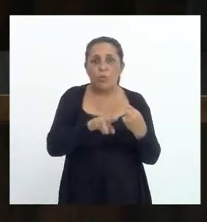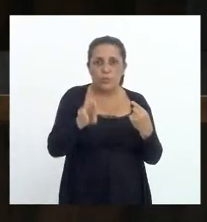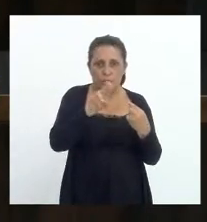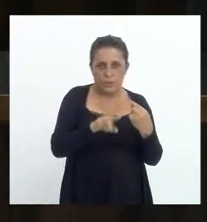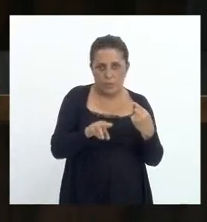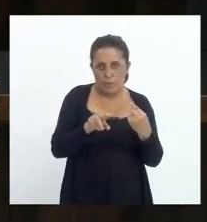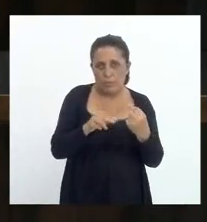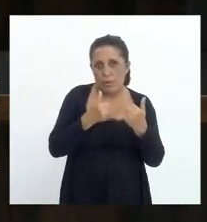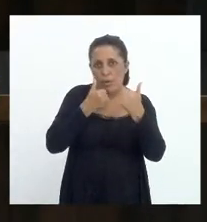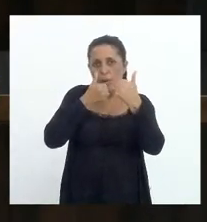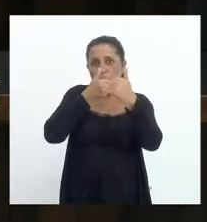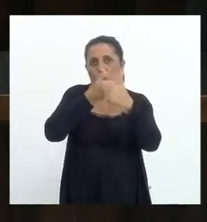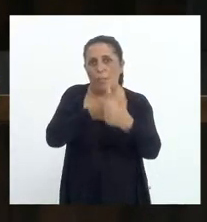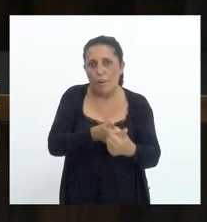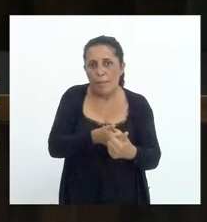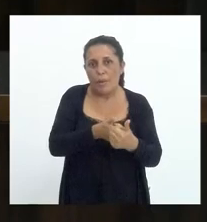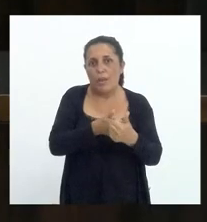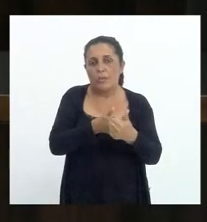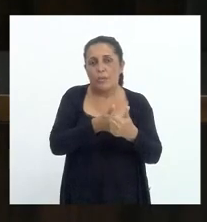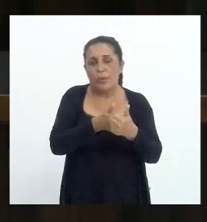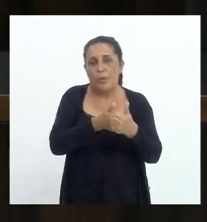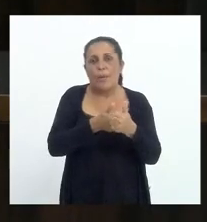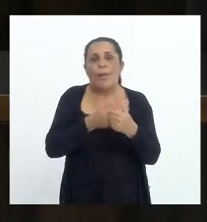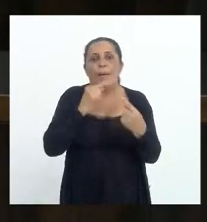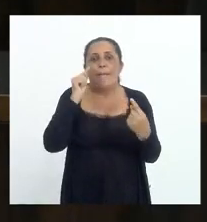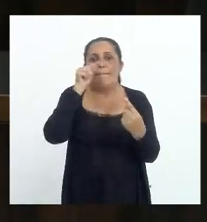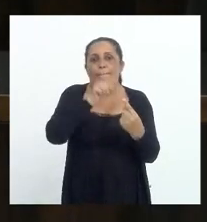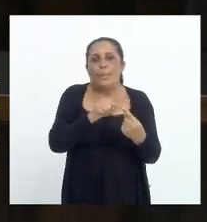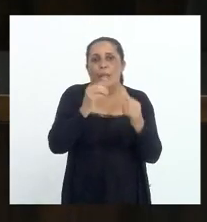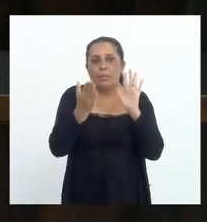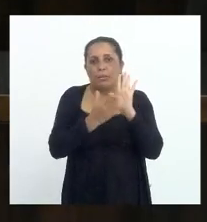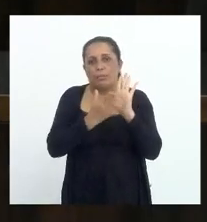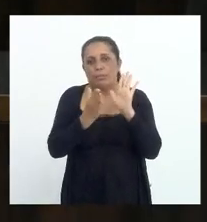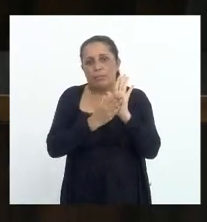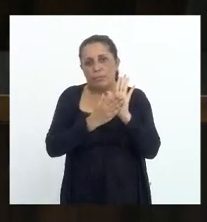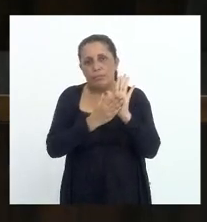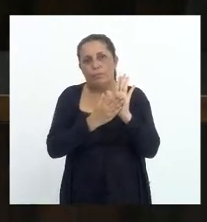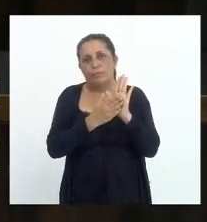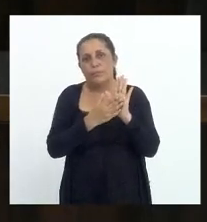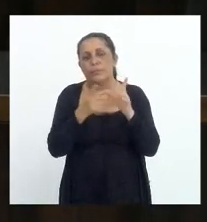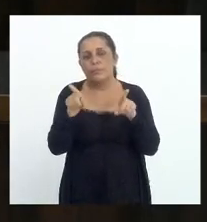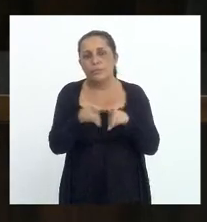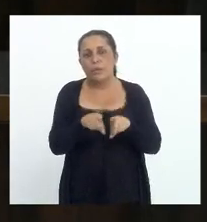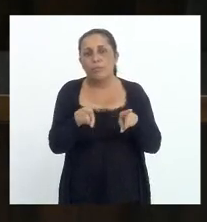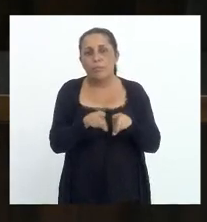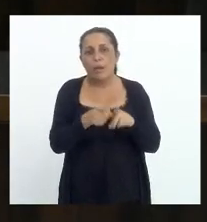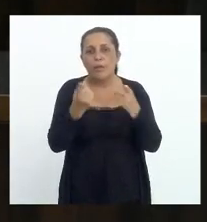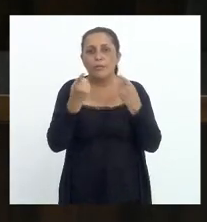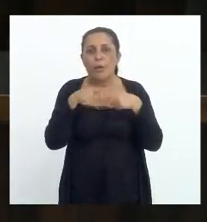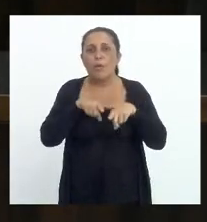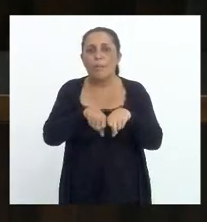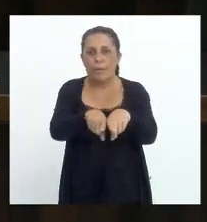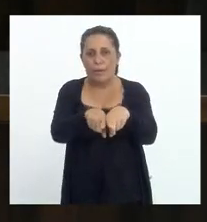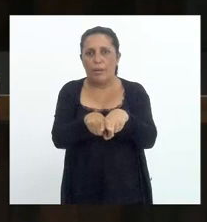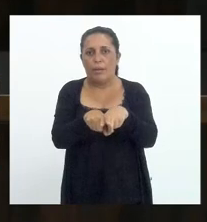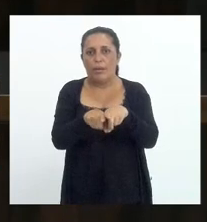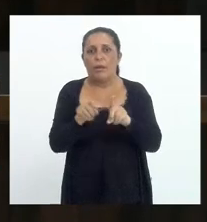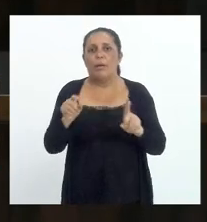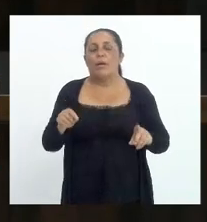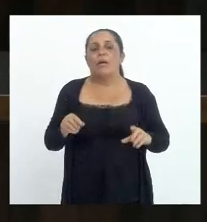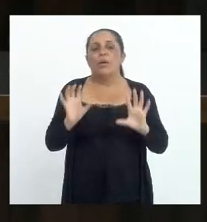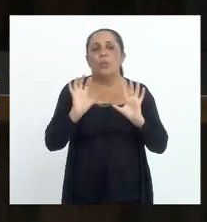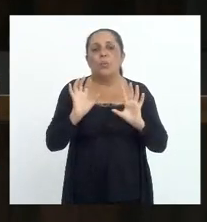para acompanhamento das metas propostas e no sentido de acompanhar os incentivos